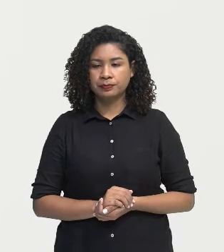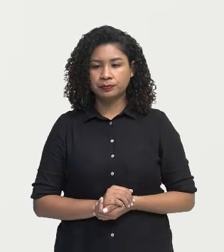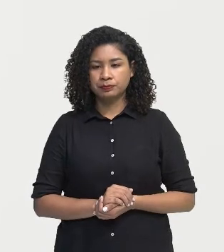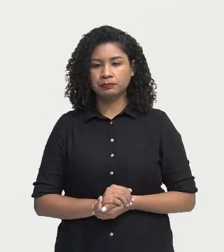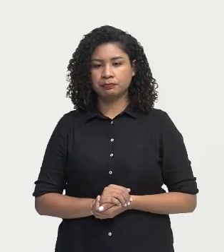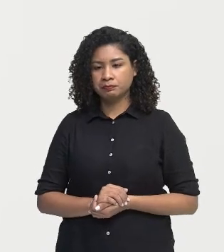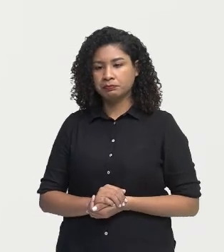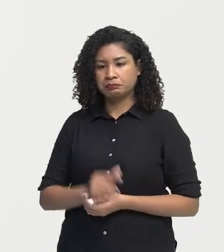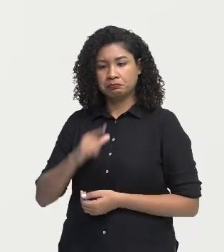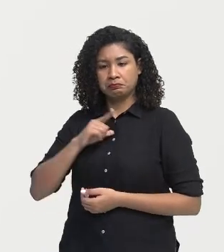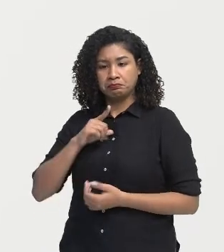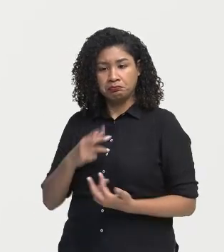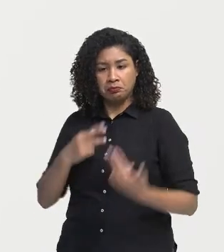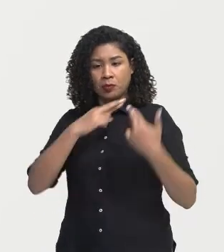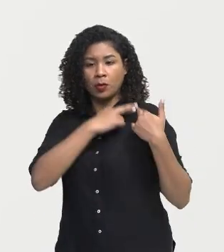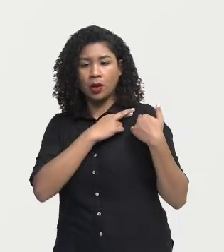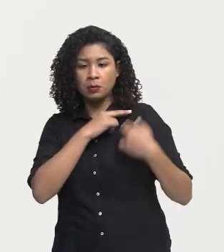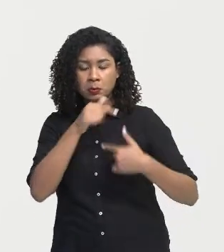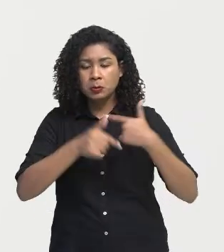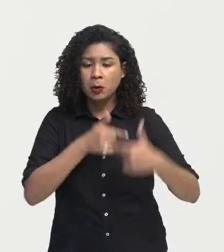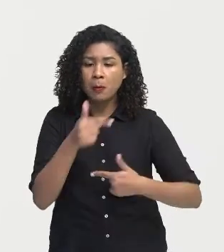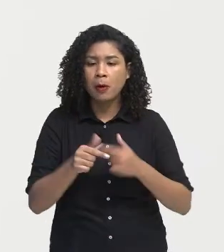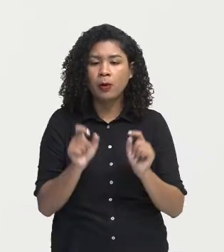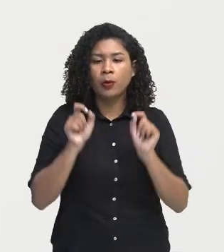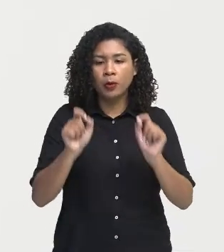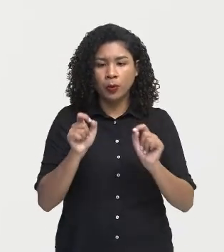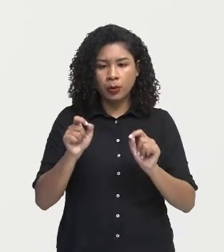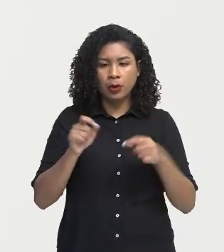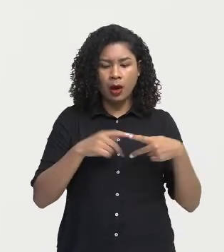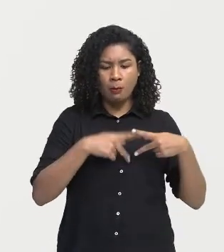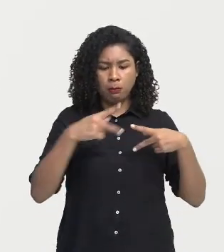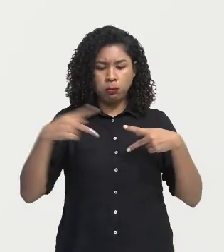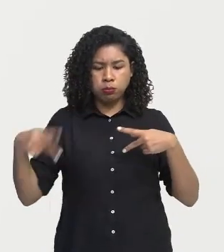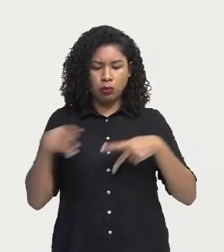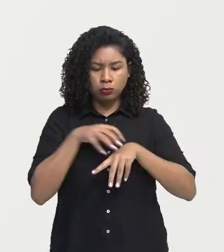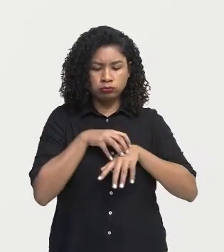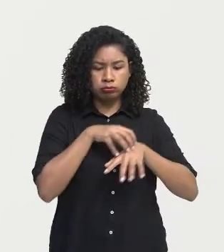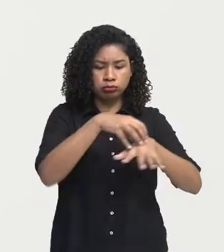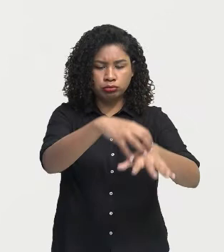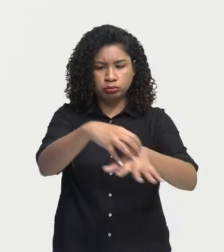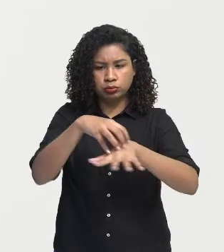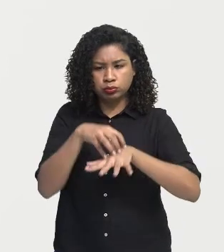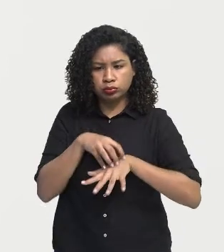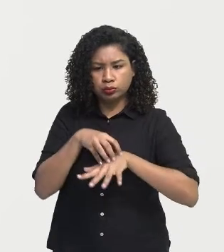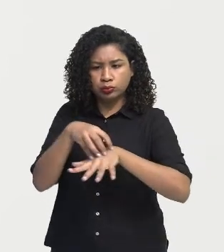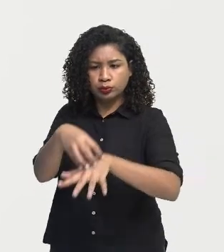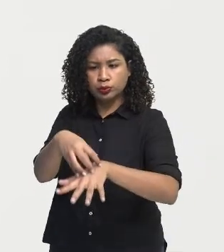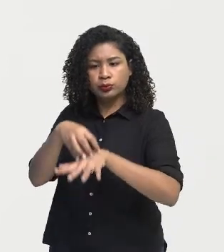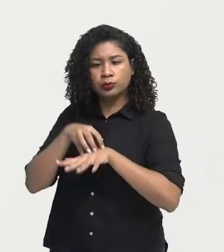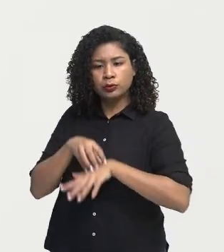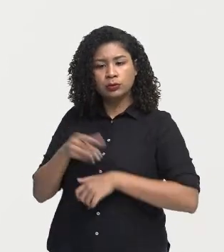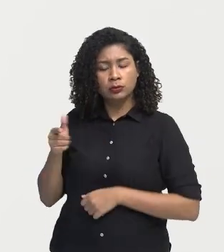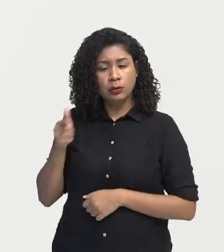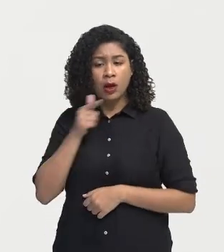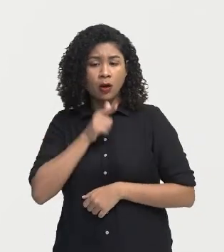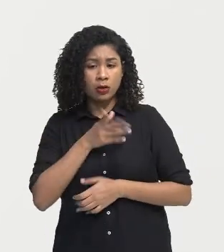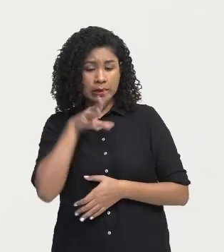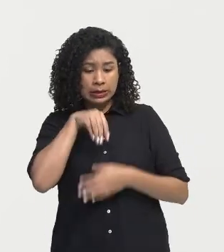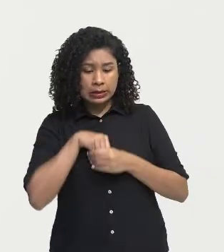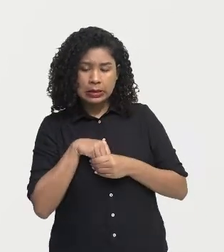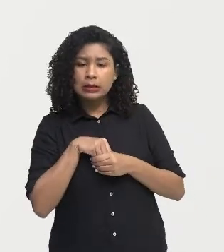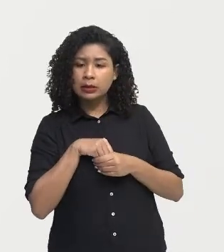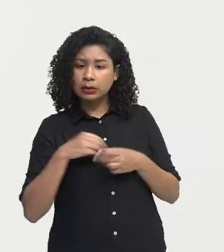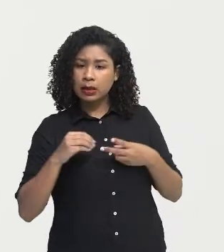complexo de Golgi é o transporte de proteínas no interior da célula, né? Então, ela consegue ali dentro da